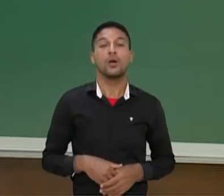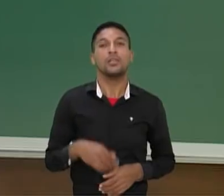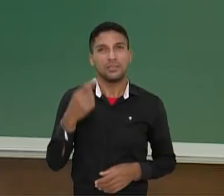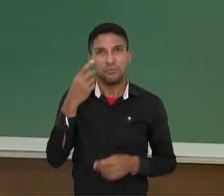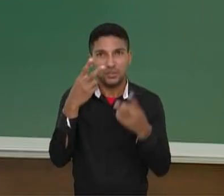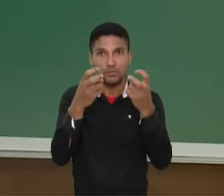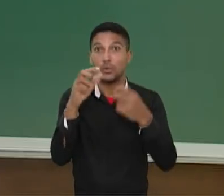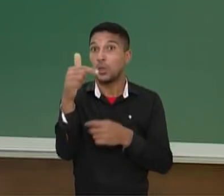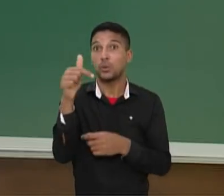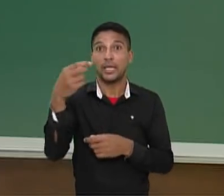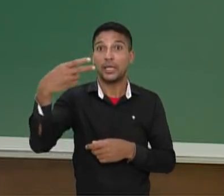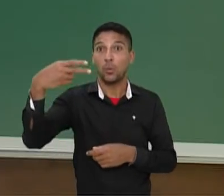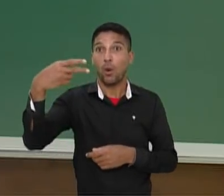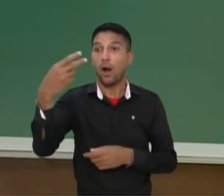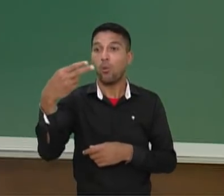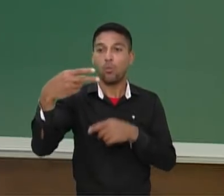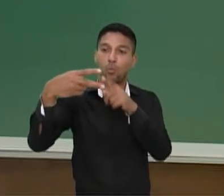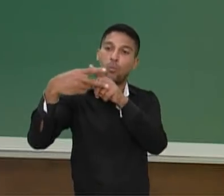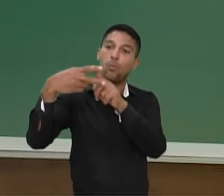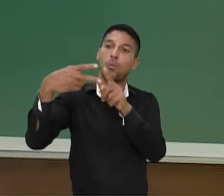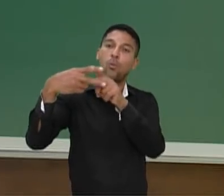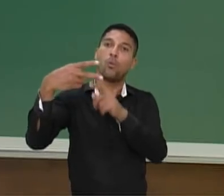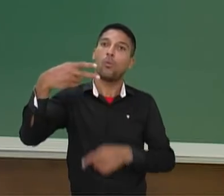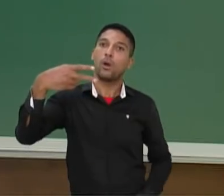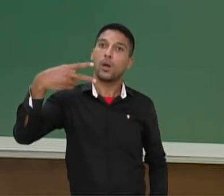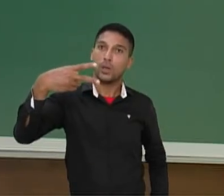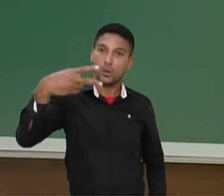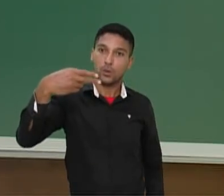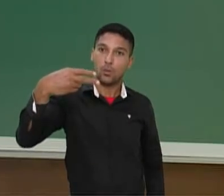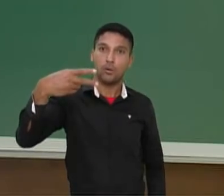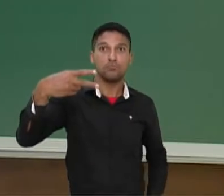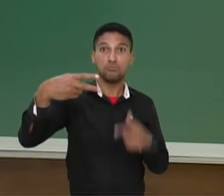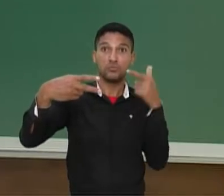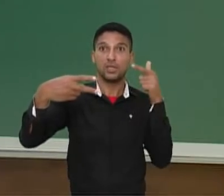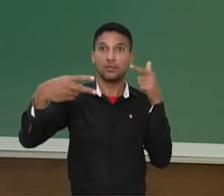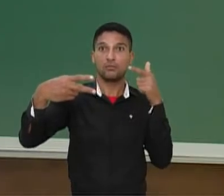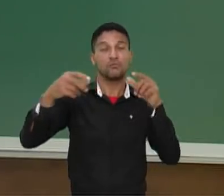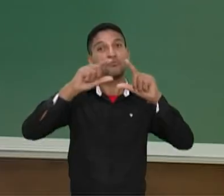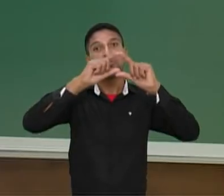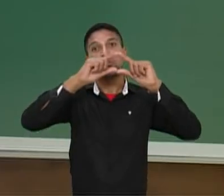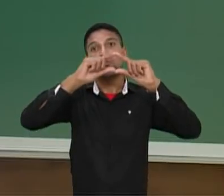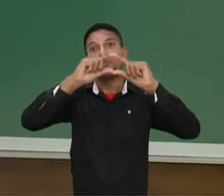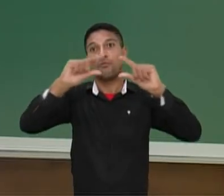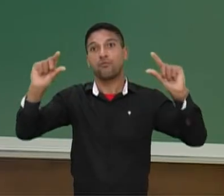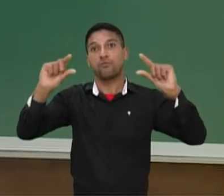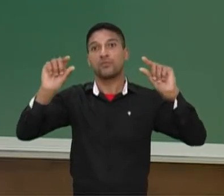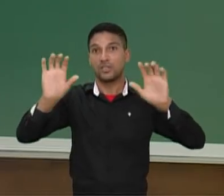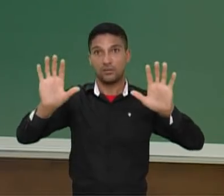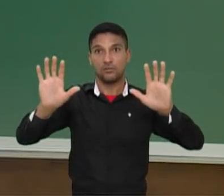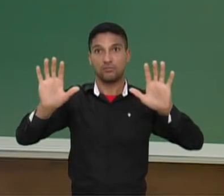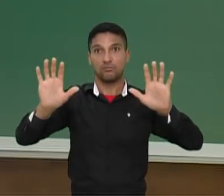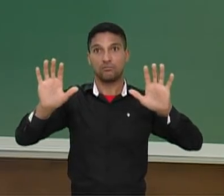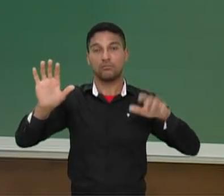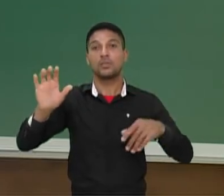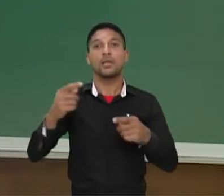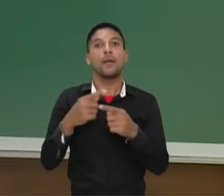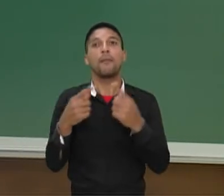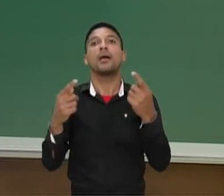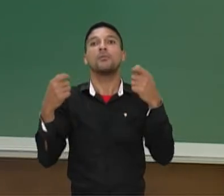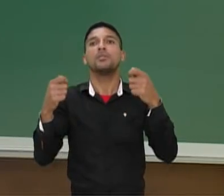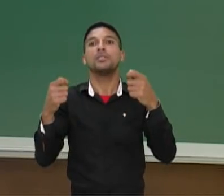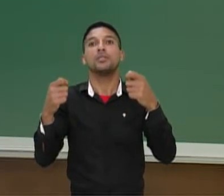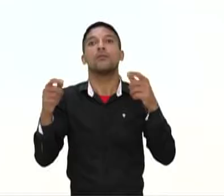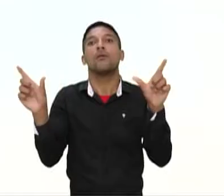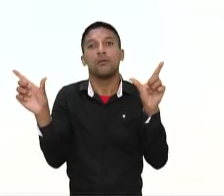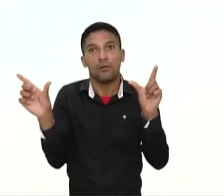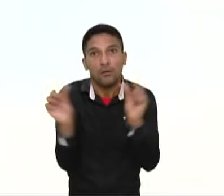valor de x. Não é esse o objetivo, é o perímetro. Então, o que eu vou fazer? Vou apenas simplificar, deixar